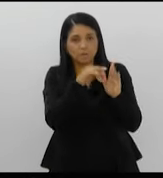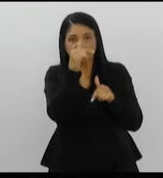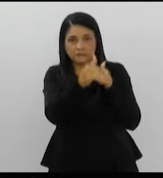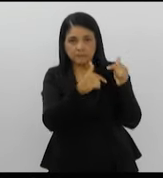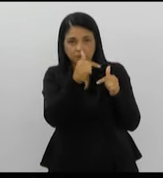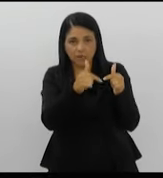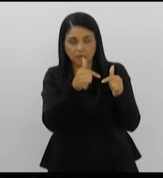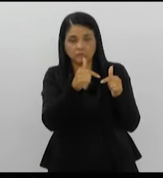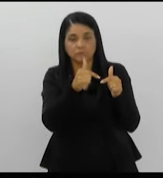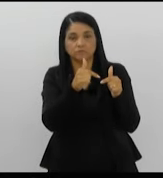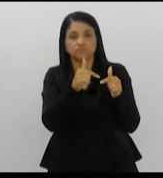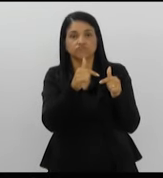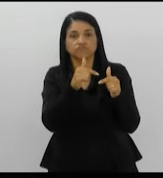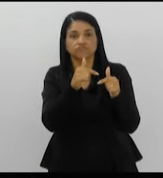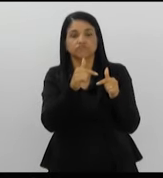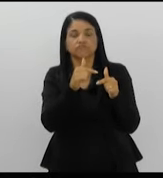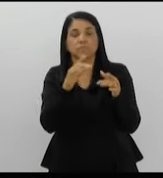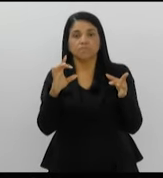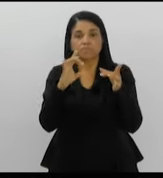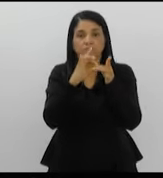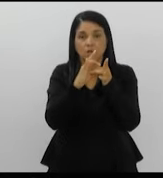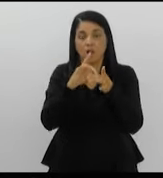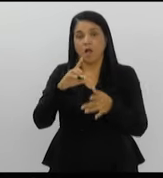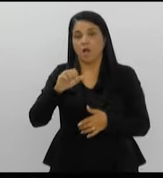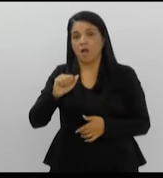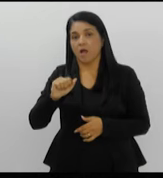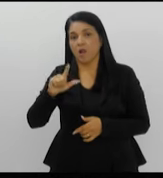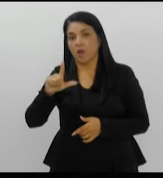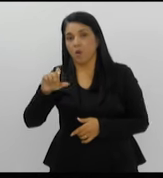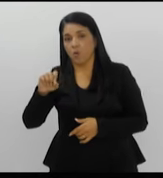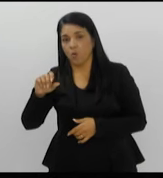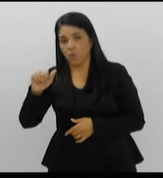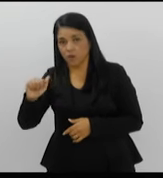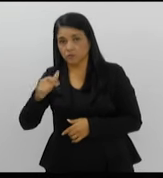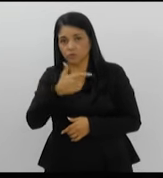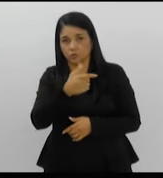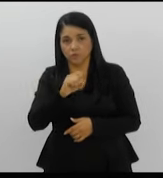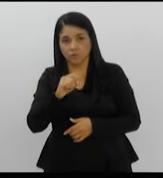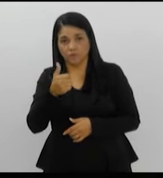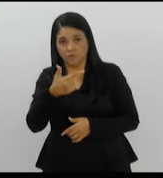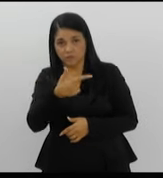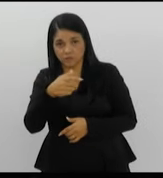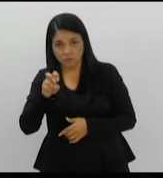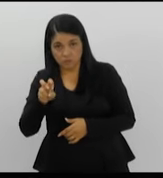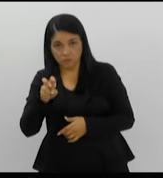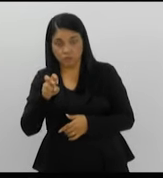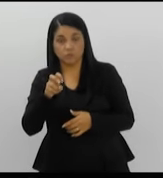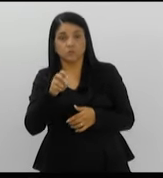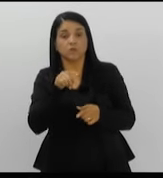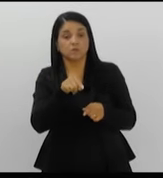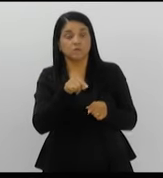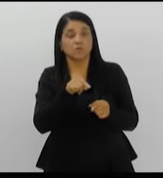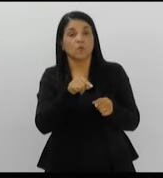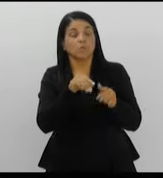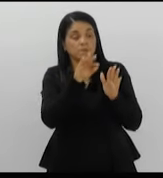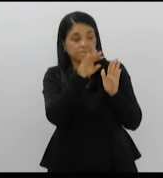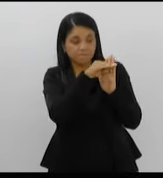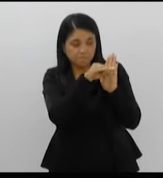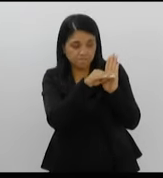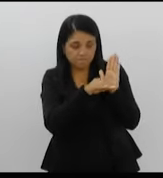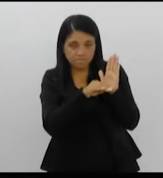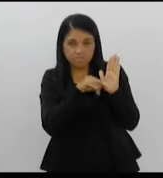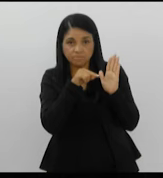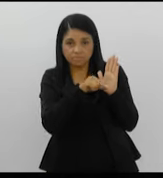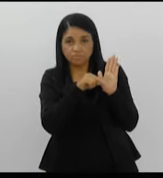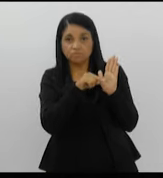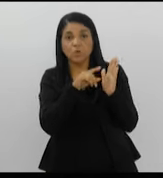na LOA de 2025. O dia que o remanejamento for por programa de trabalho, o orçamento